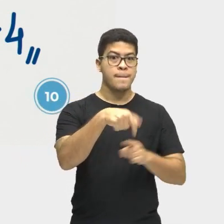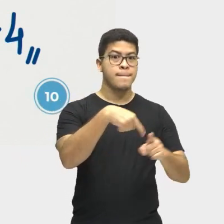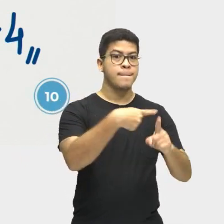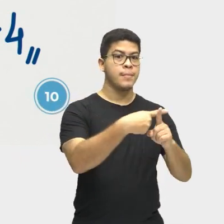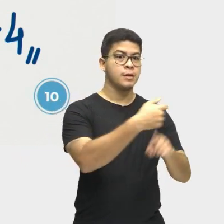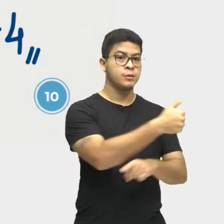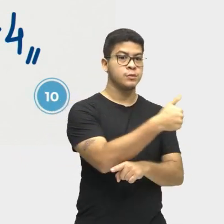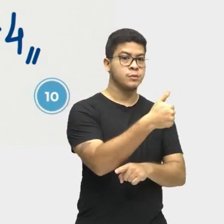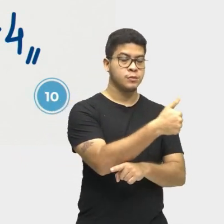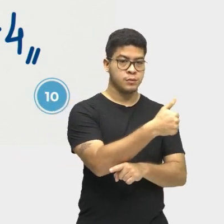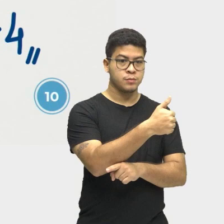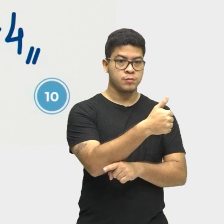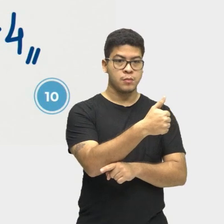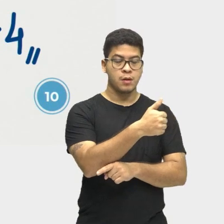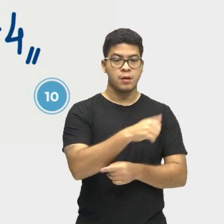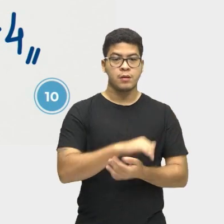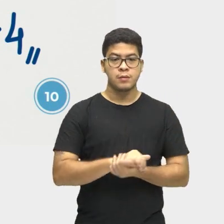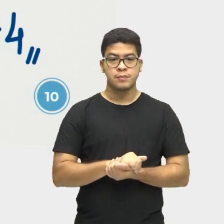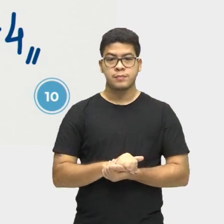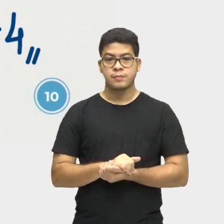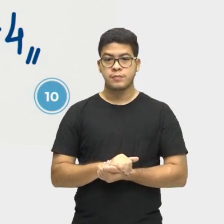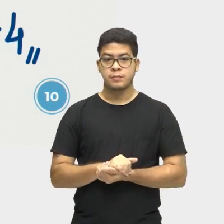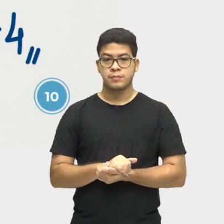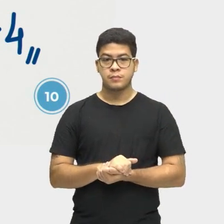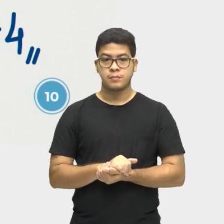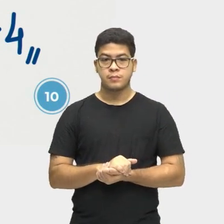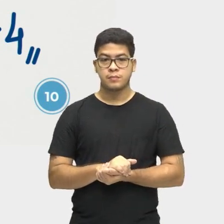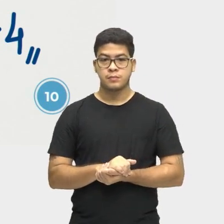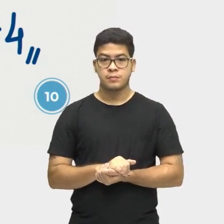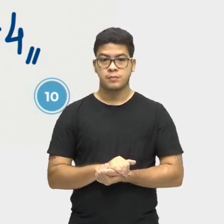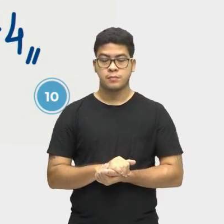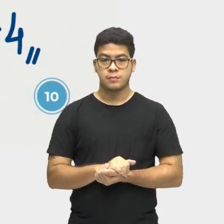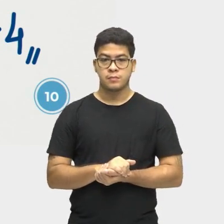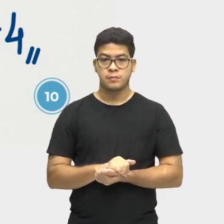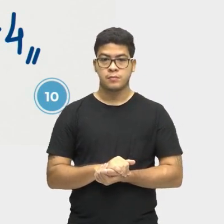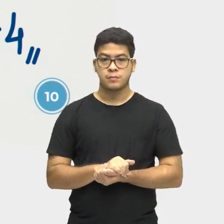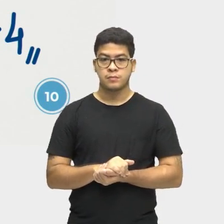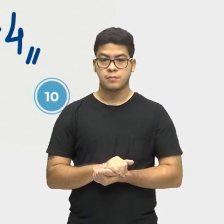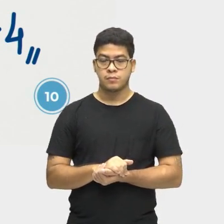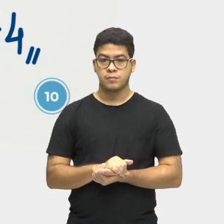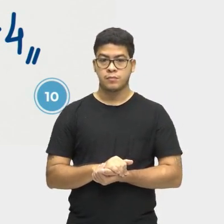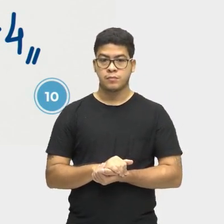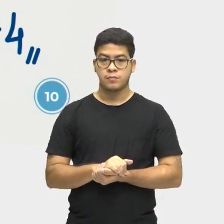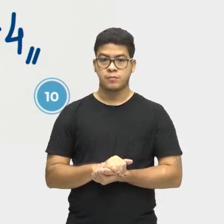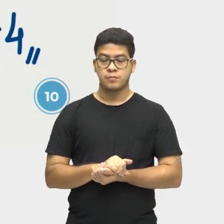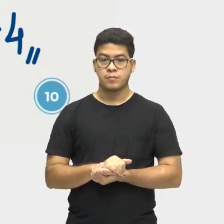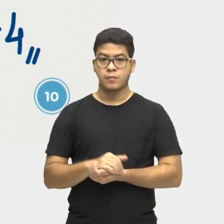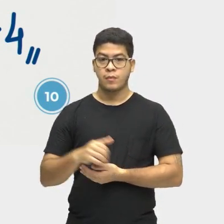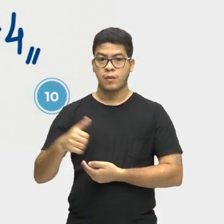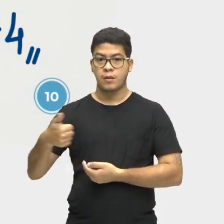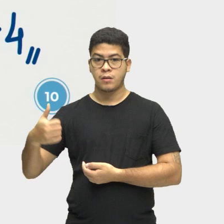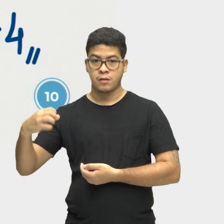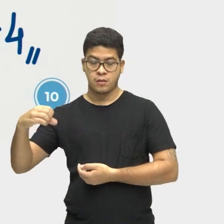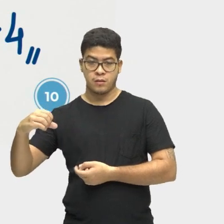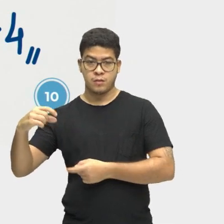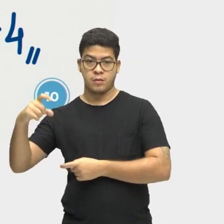Agora vamos isolar o valor de x. Ó. 19x igual a 37, 38 aqui.